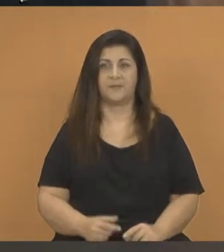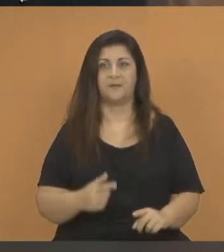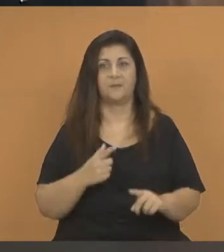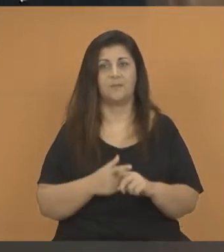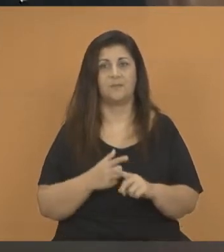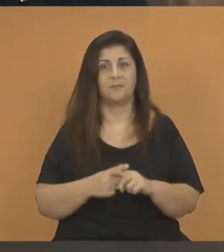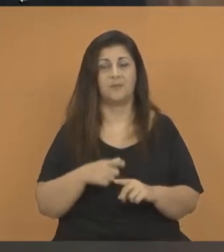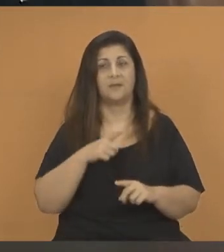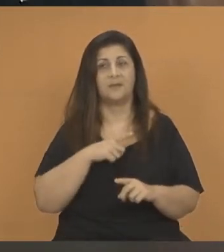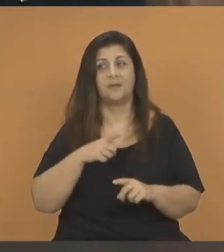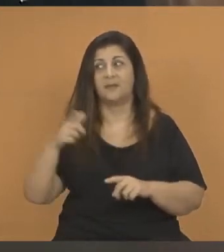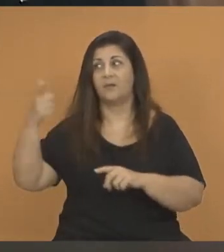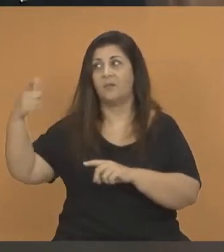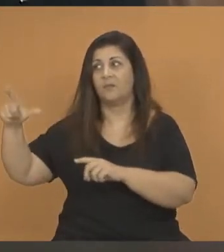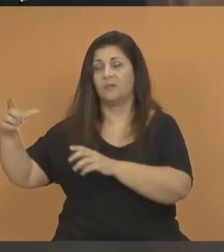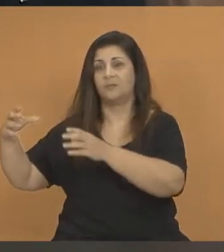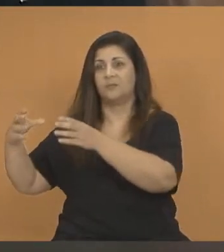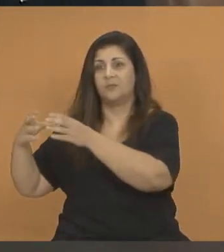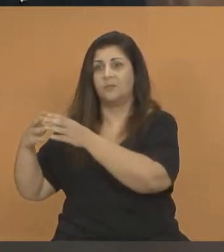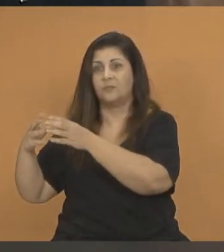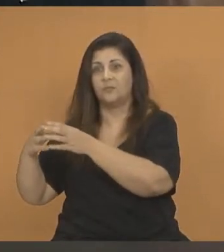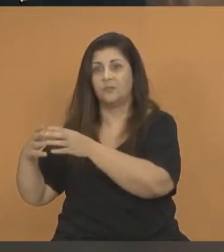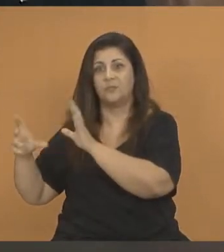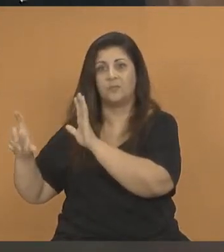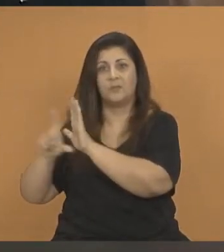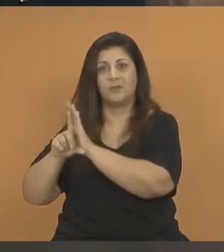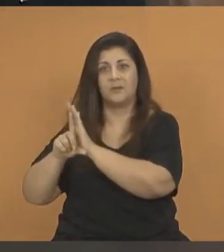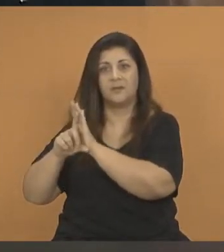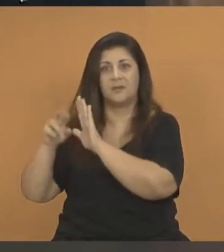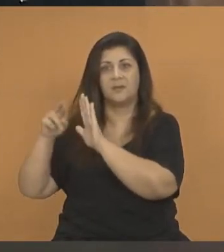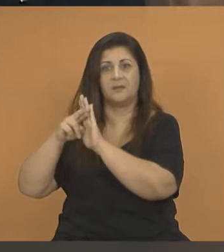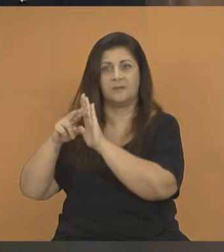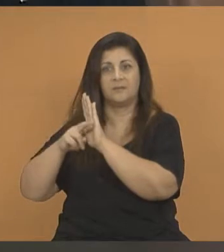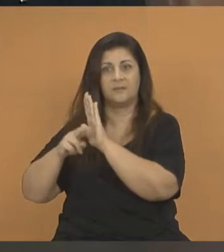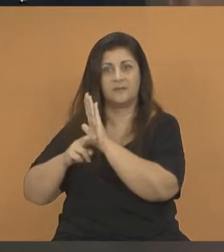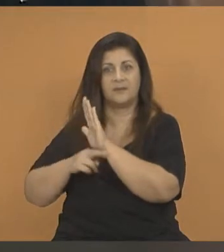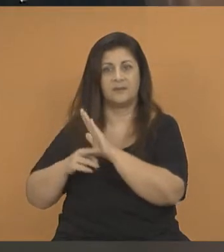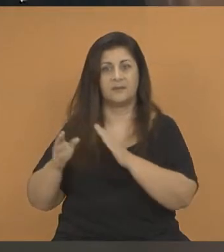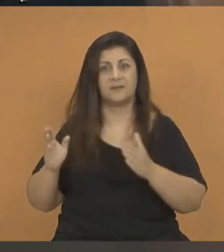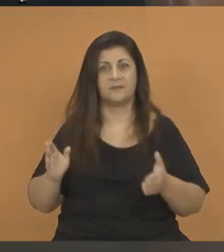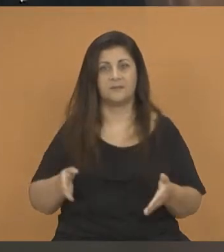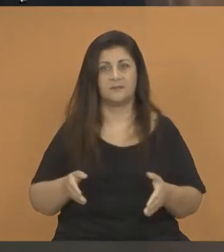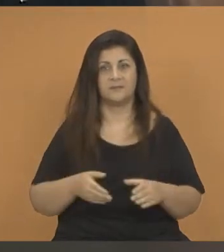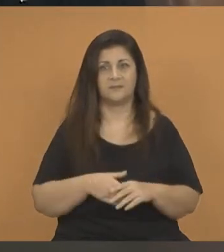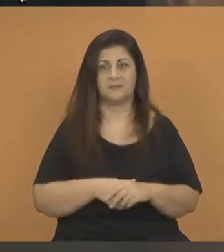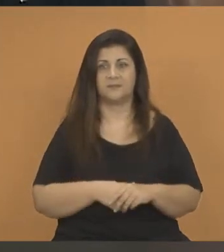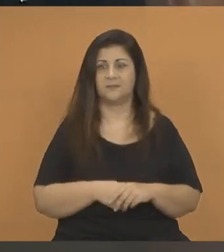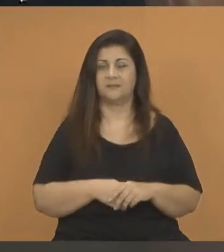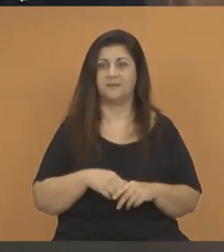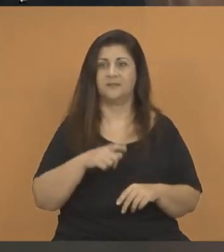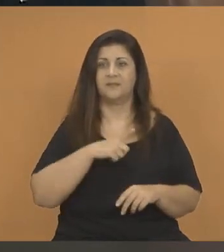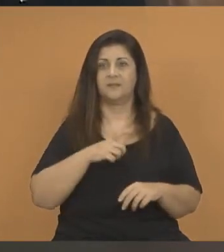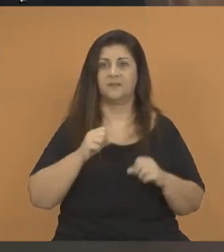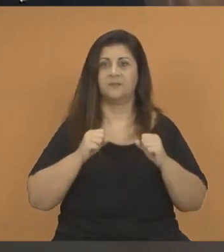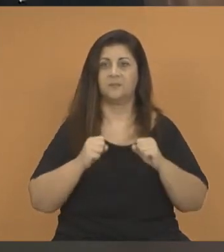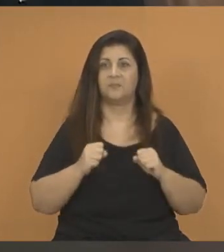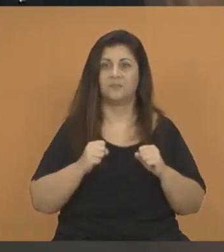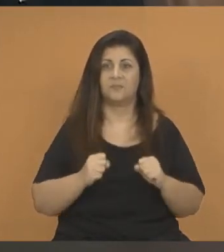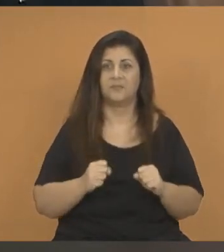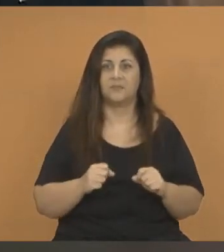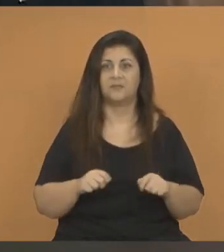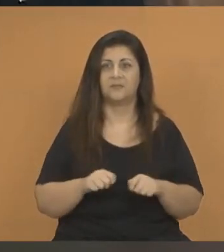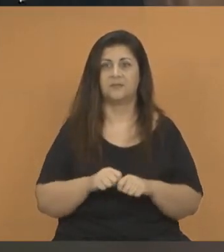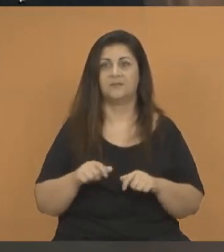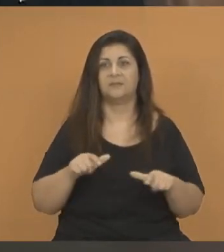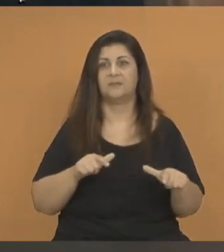comissões, que são comissões legais, instituídas, representadas, que elas têm, inclusive, o poder de fazer esse